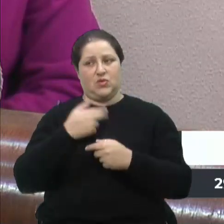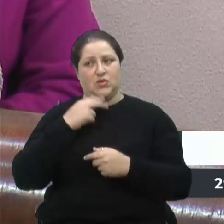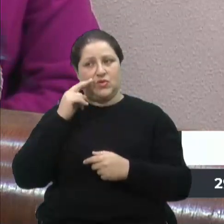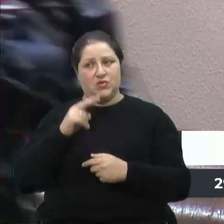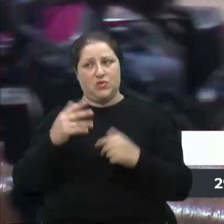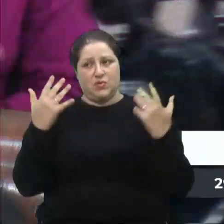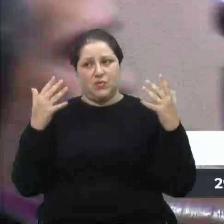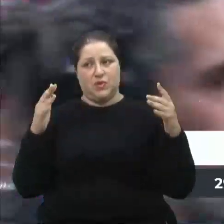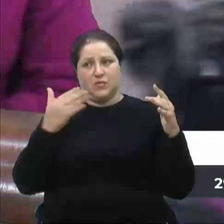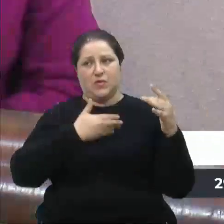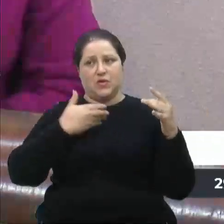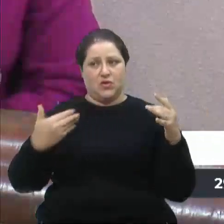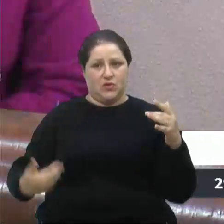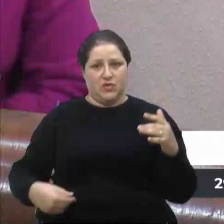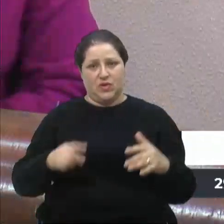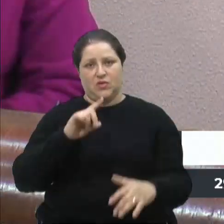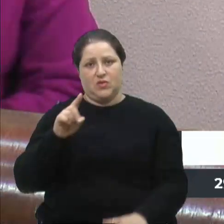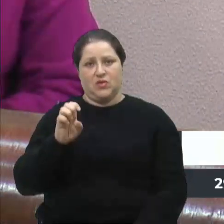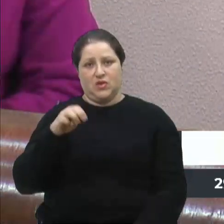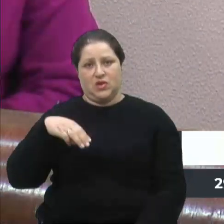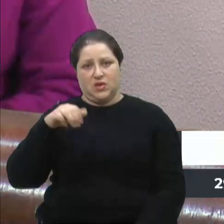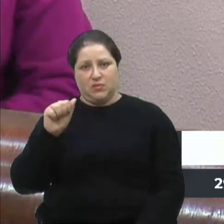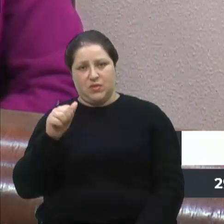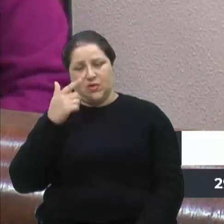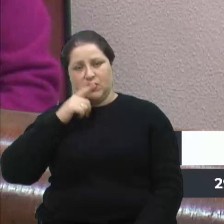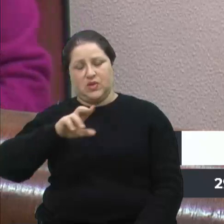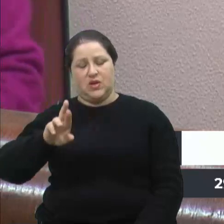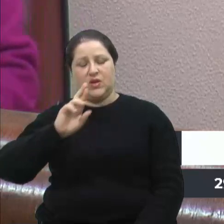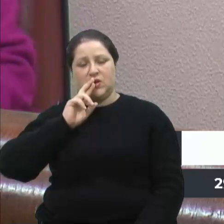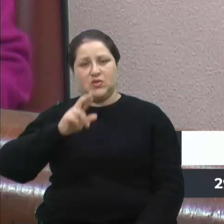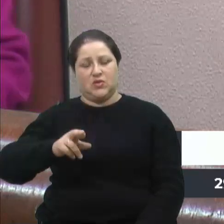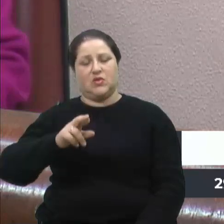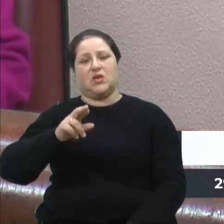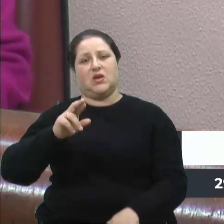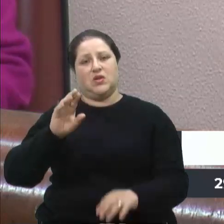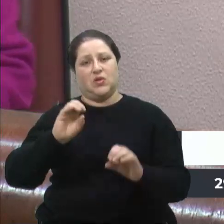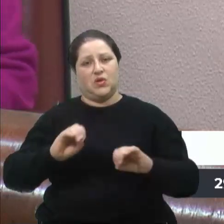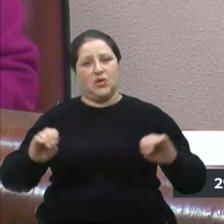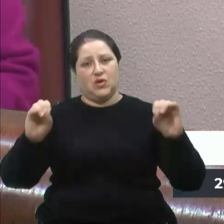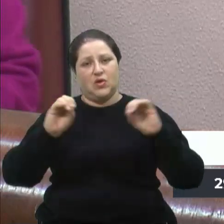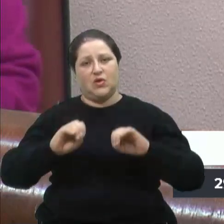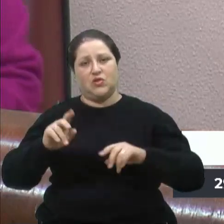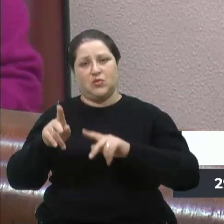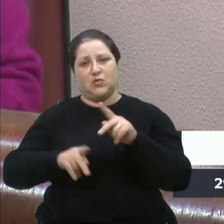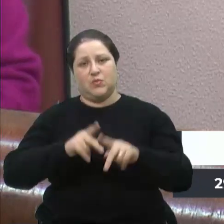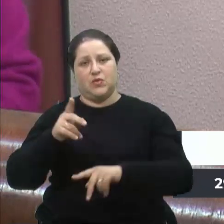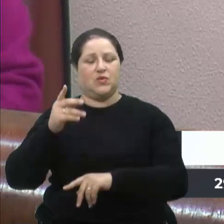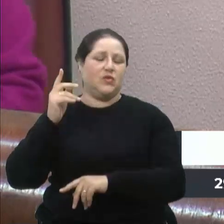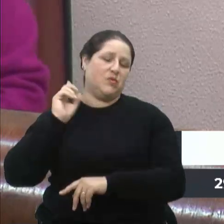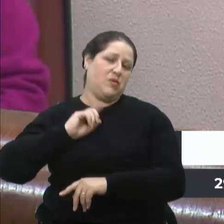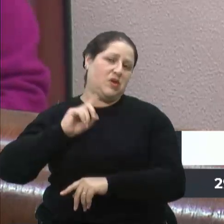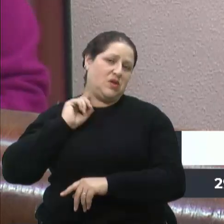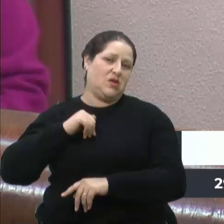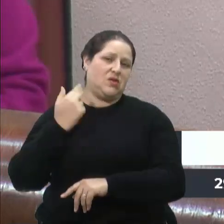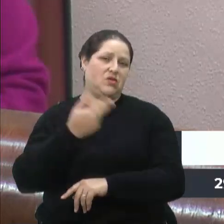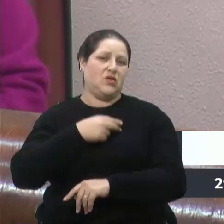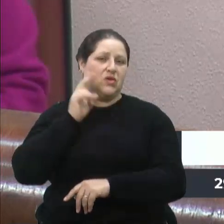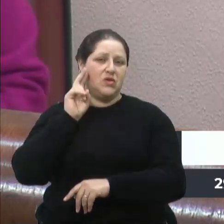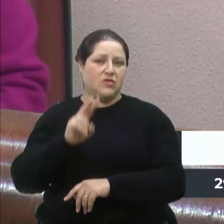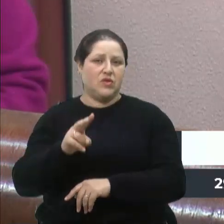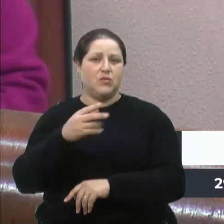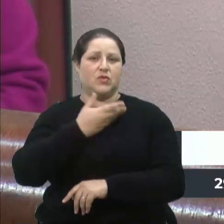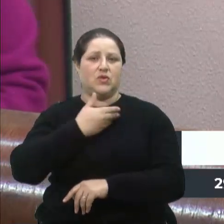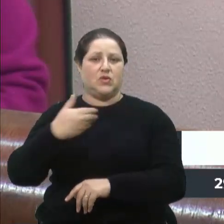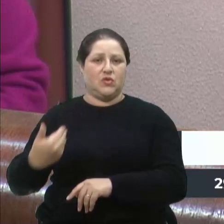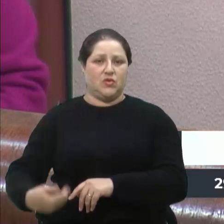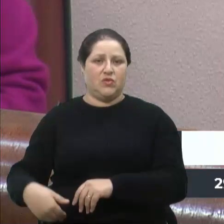parabéns ao governo Zema, que está dando esses resultados aí incríveis para a população, né, de Minas Gerais. E a gente vê que é um governo